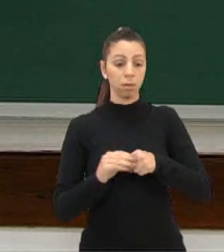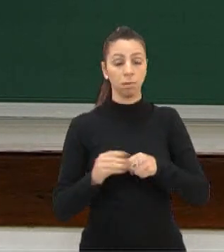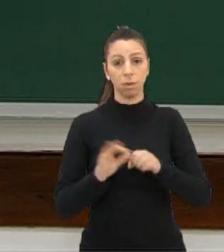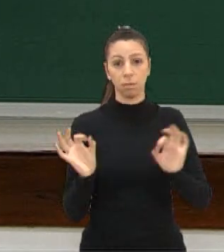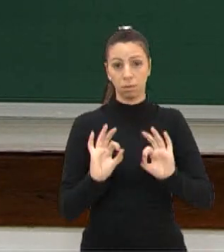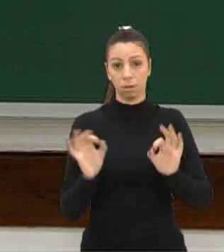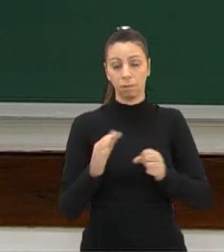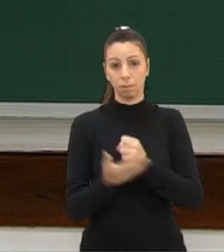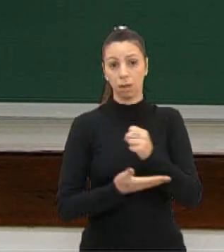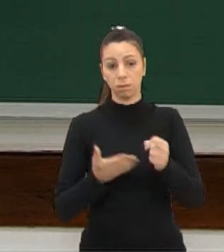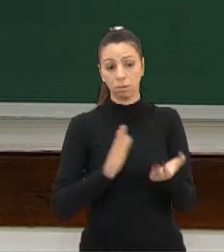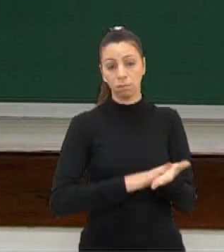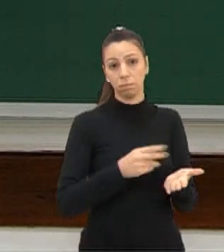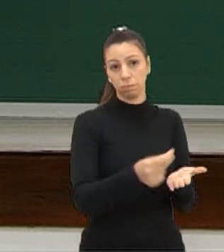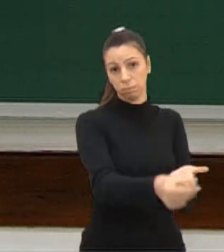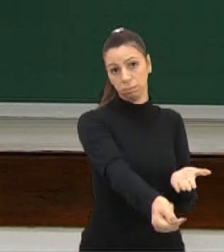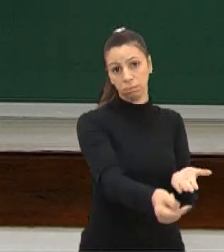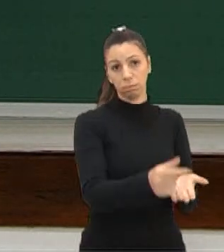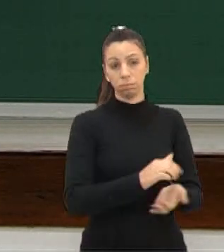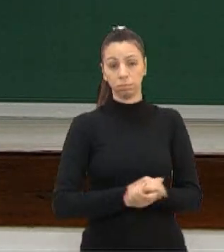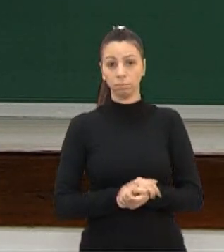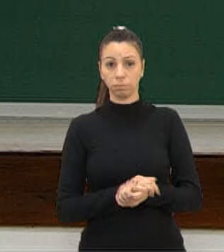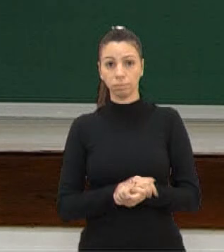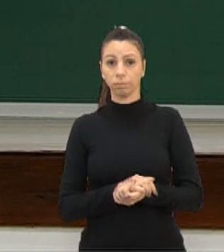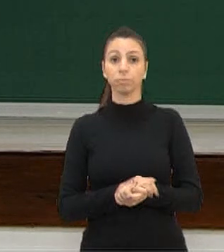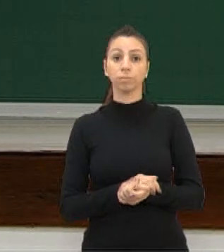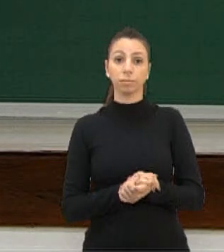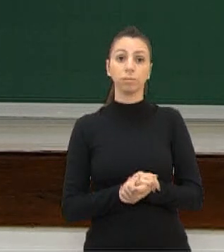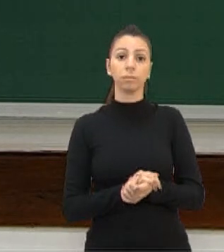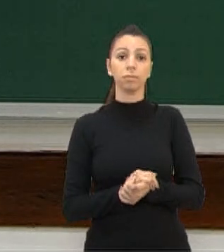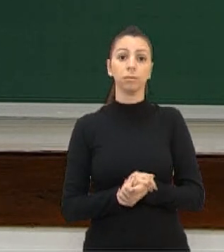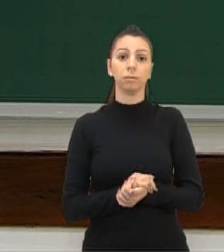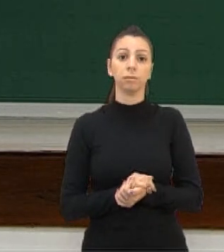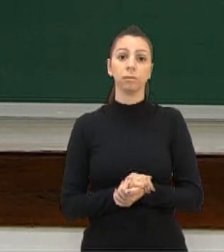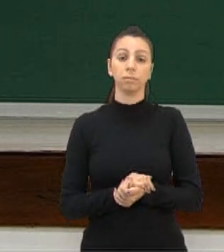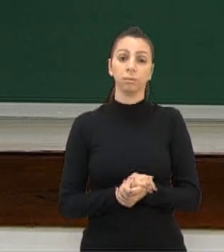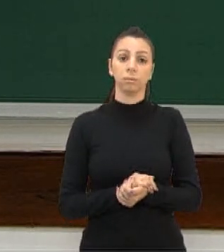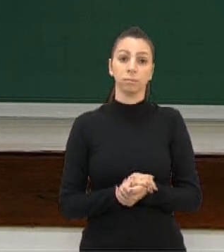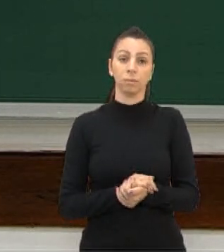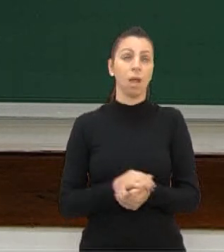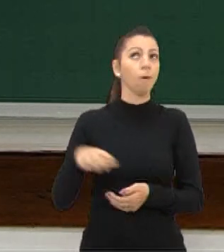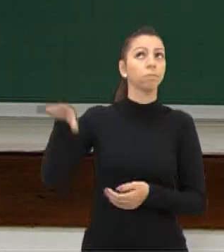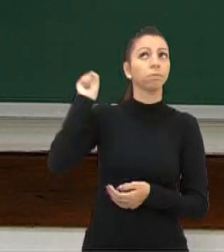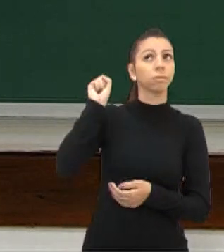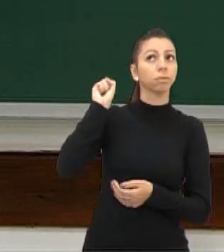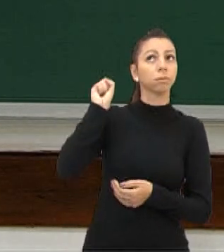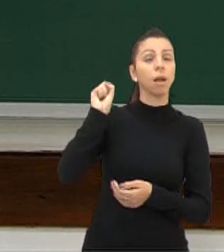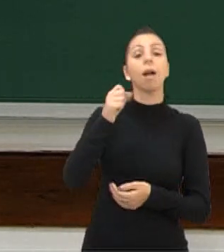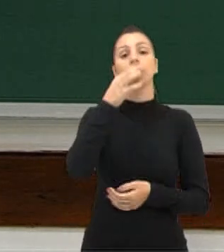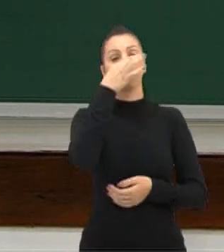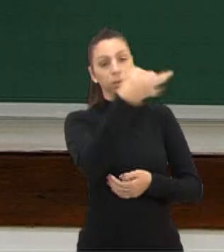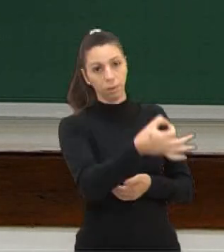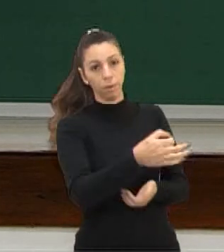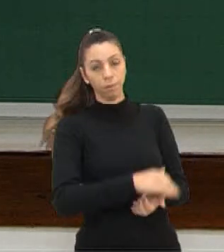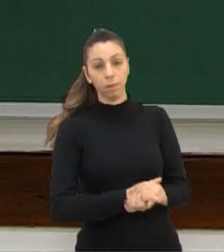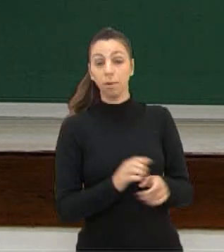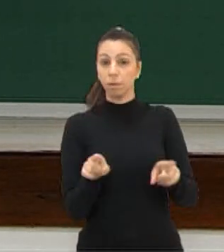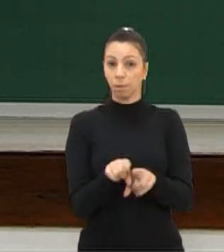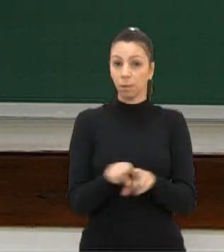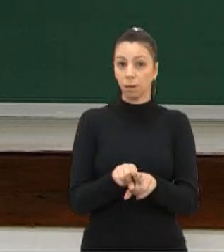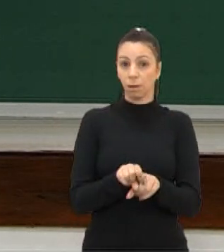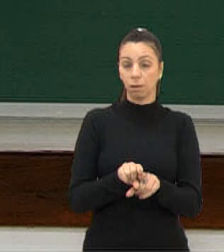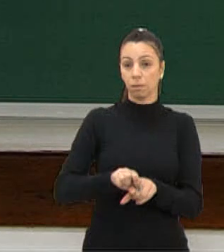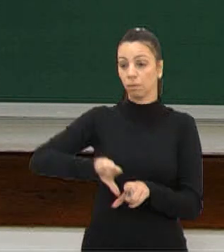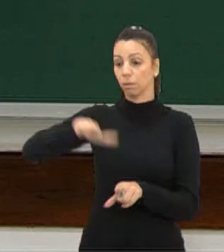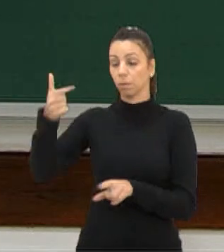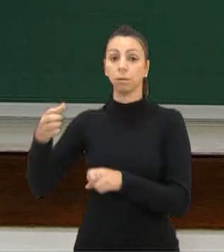ainda que baseado no que você ouviu falar de alguém. Correto? E assim como também há o conhecimento científico. Aquele